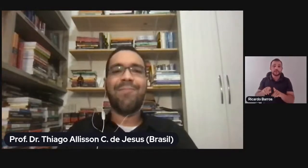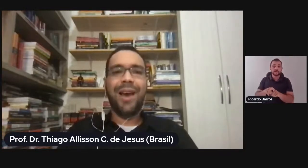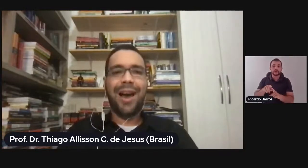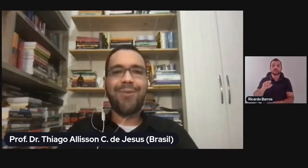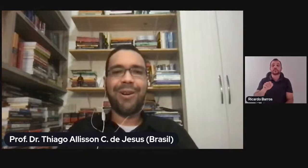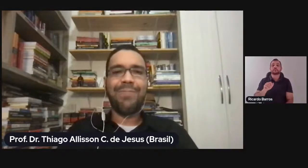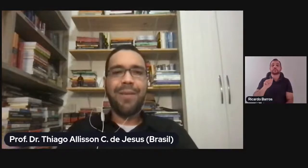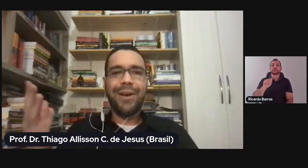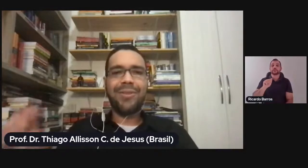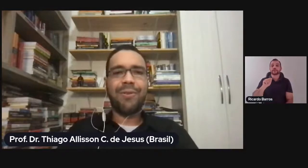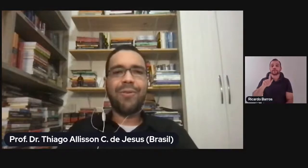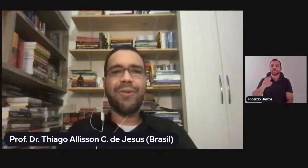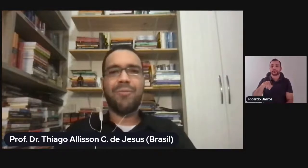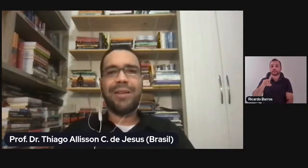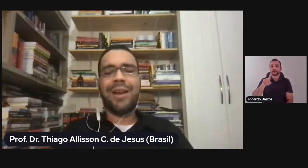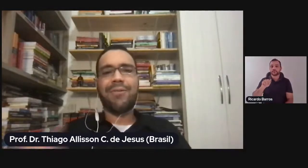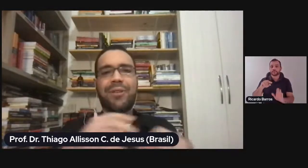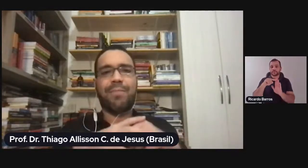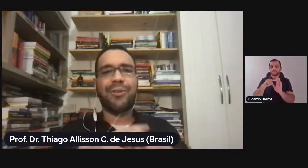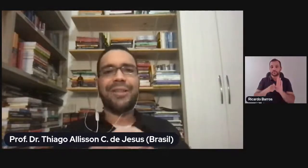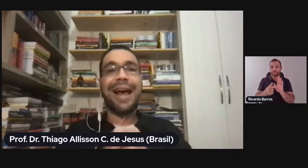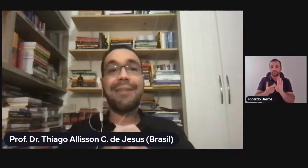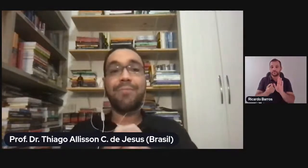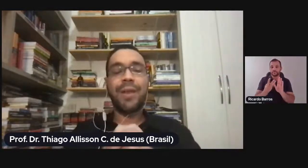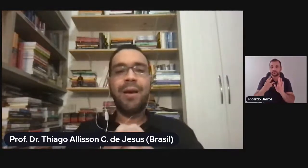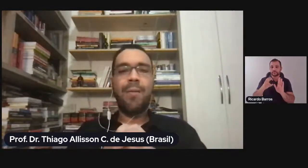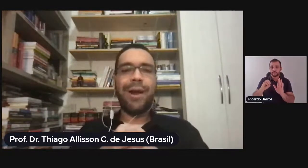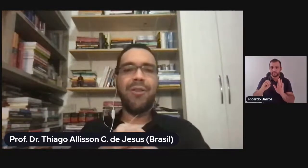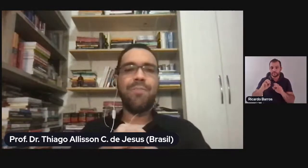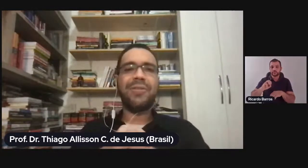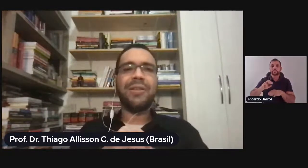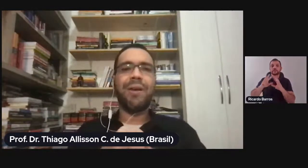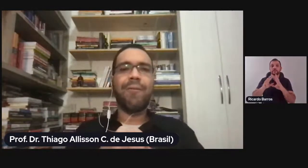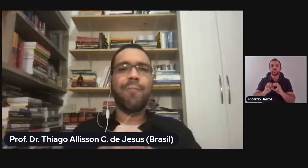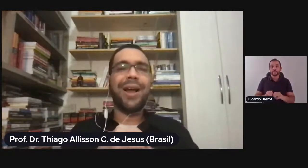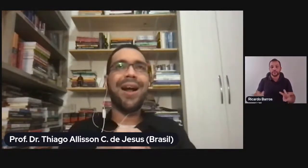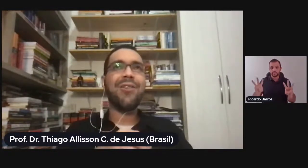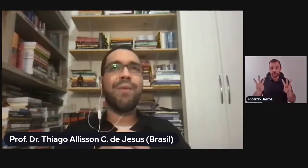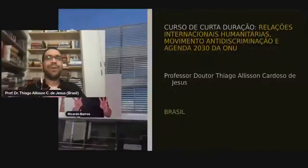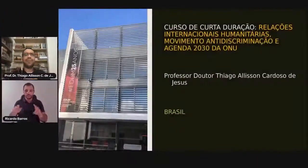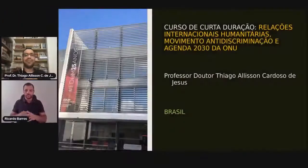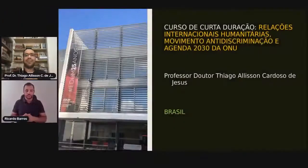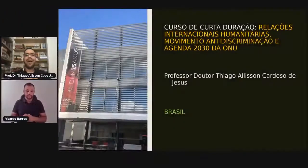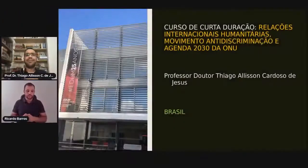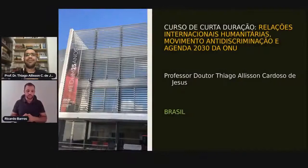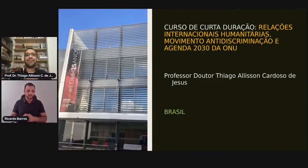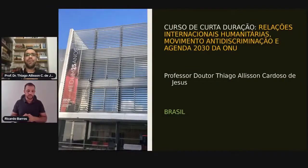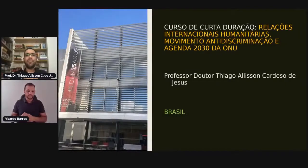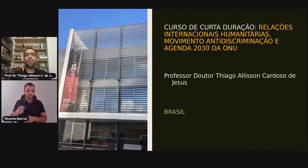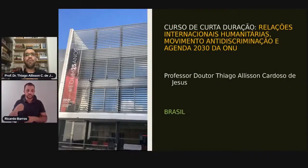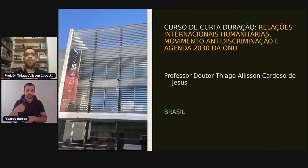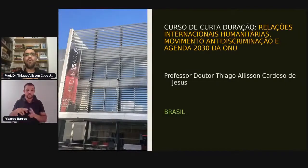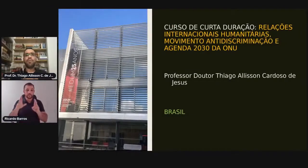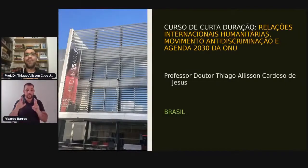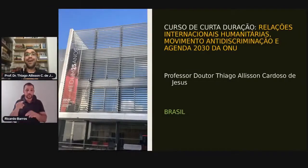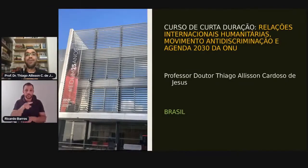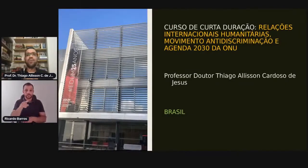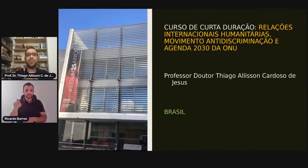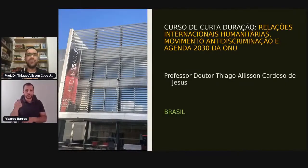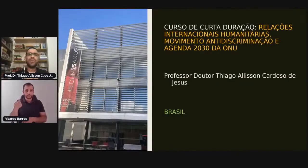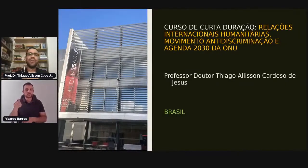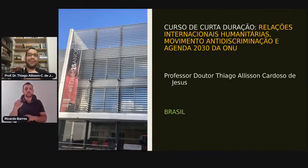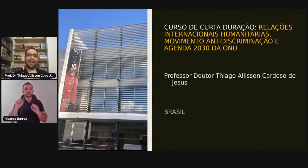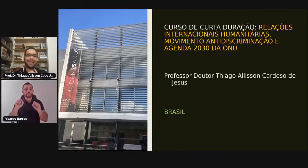começar agora. Peço, então, que o nosso material seja projetado, para que a gente possa, então, acompanhar de uma maneira didática um pouco do